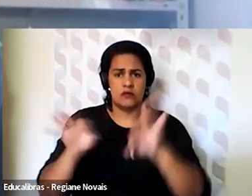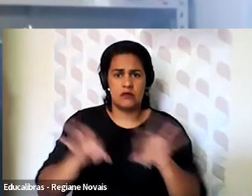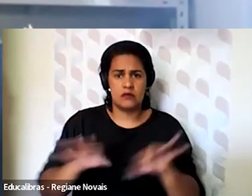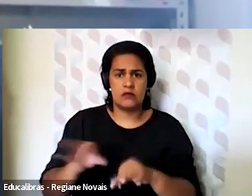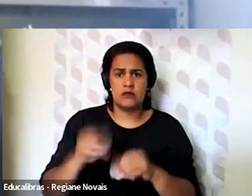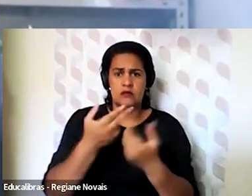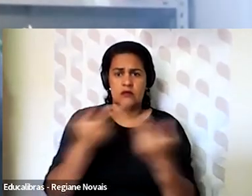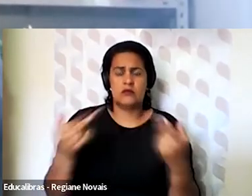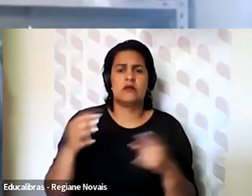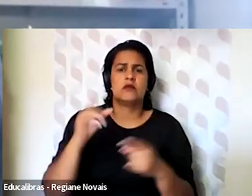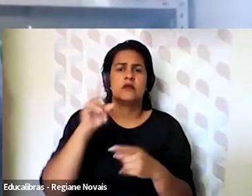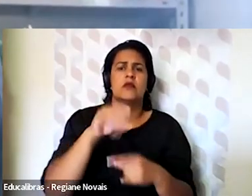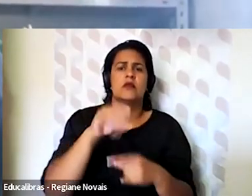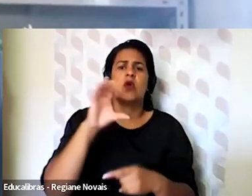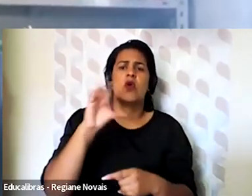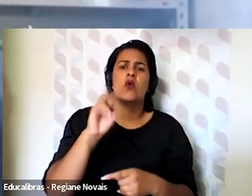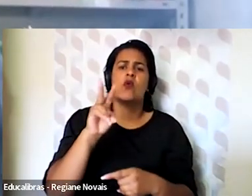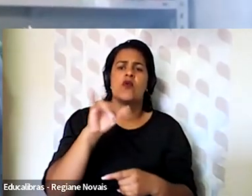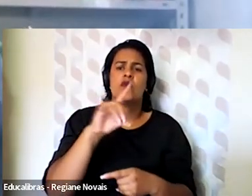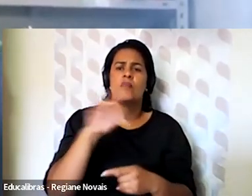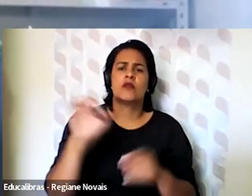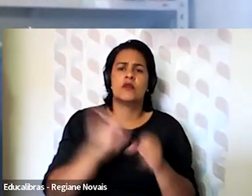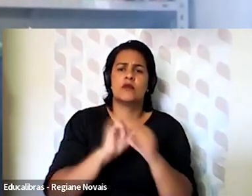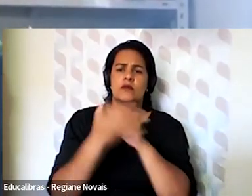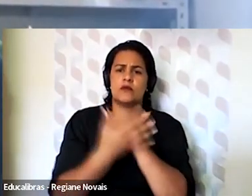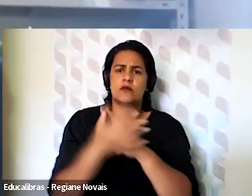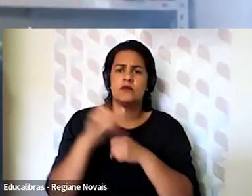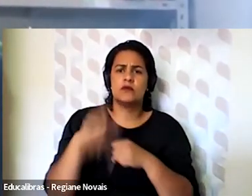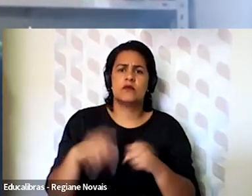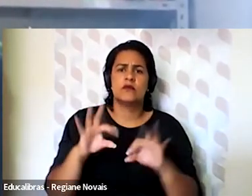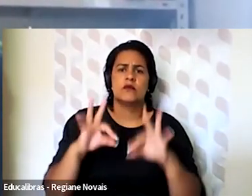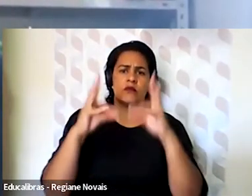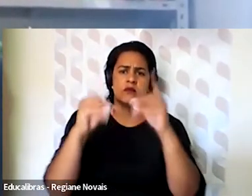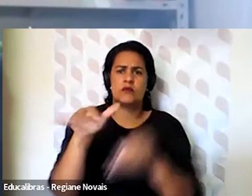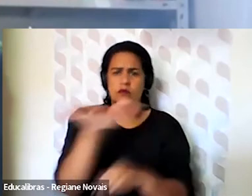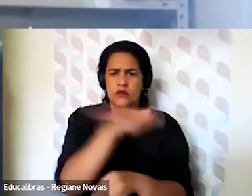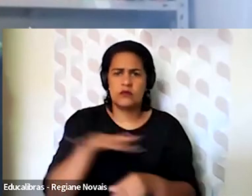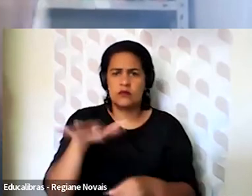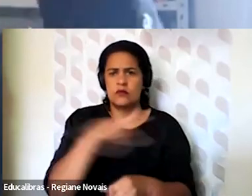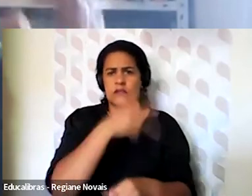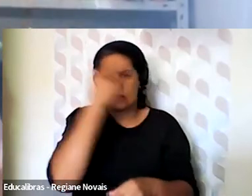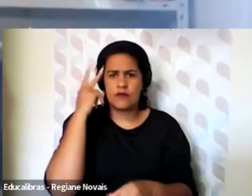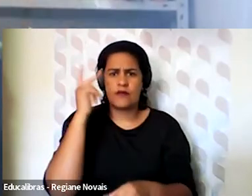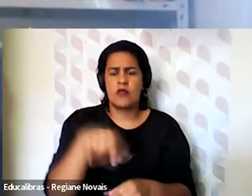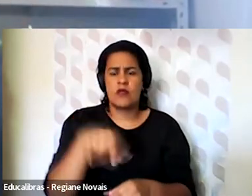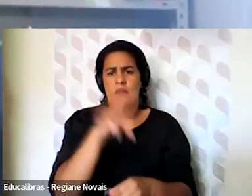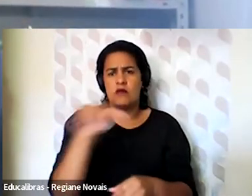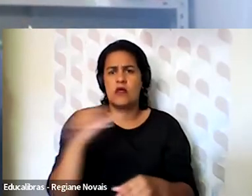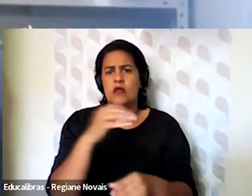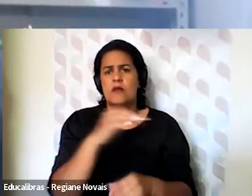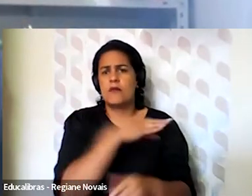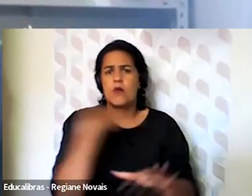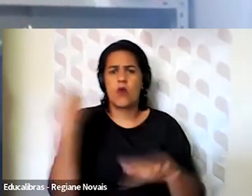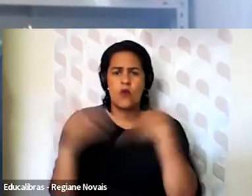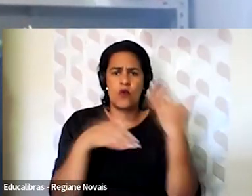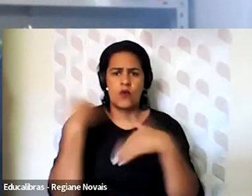modo a botar todo o povo, os trabalhadores, como um exército a morrer de infecção, enquanto